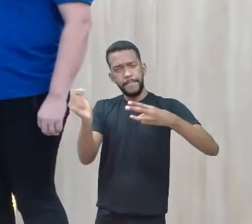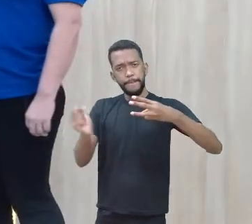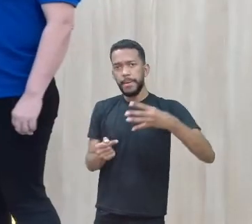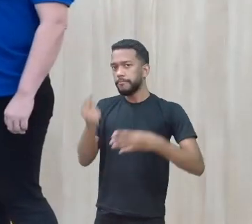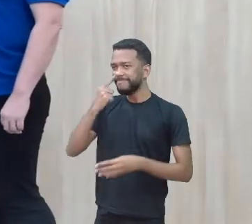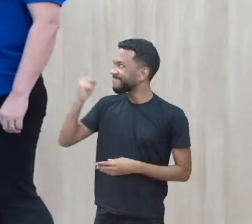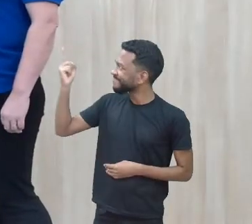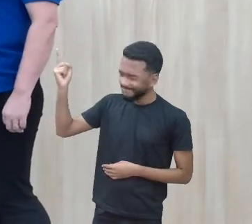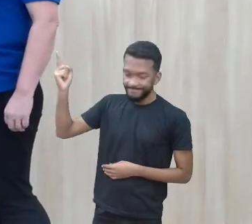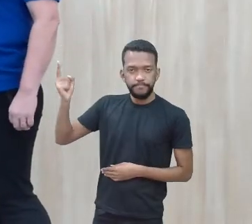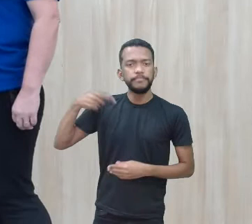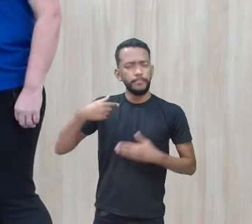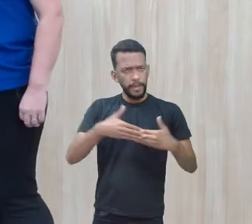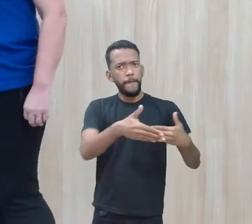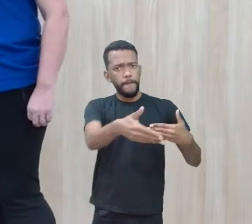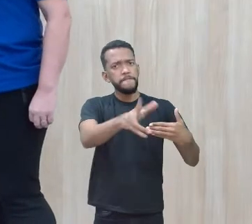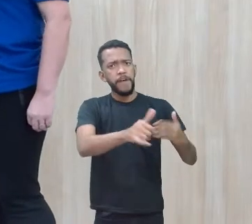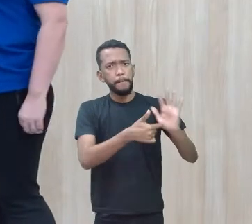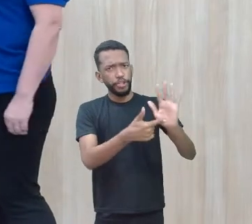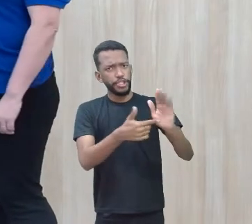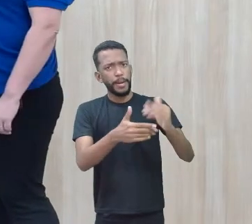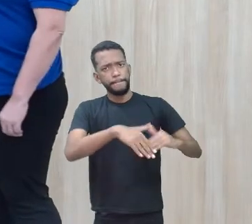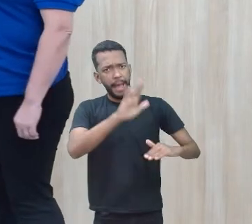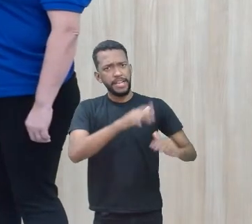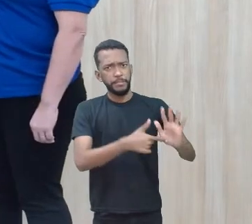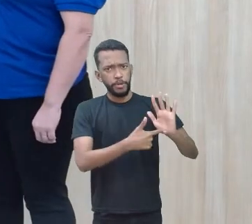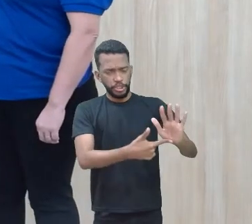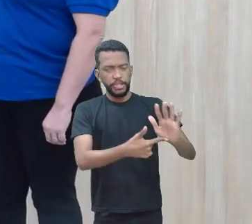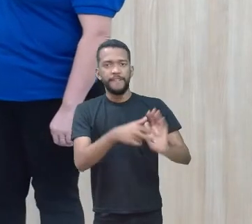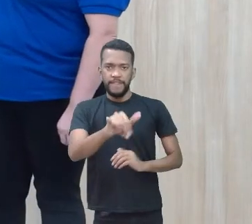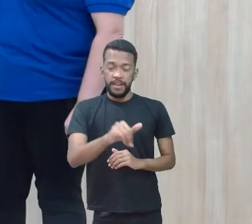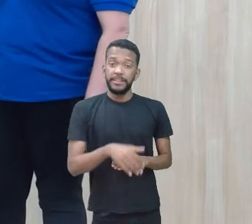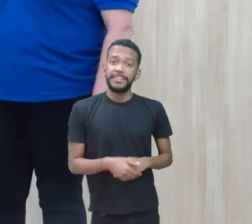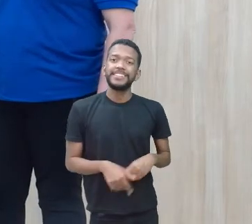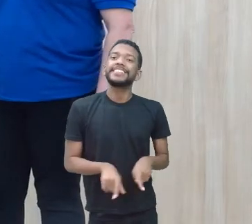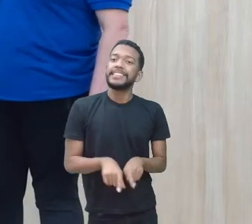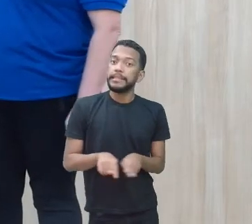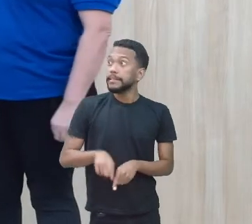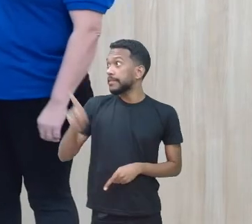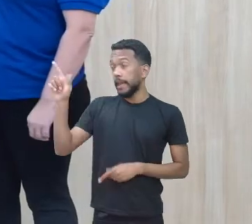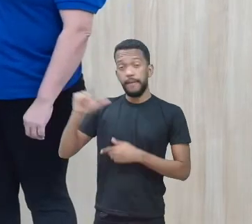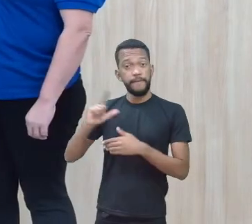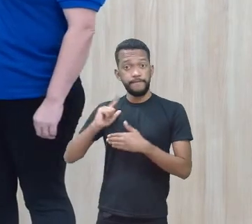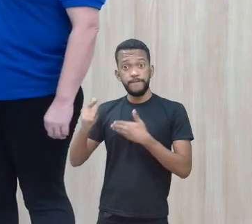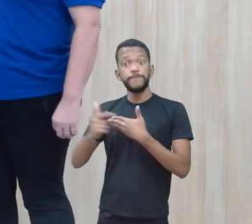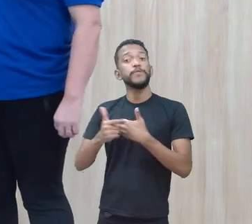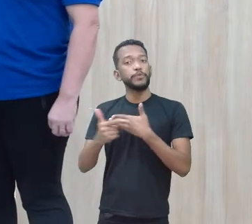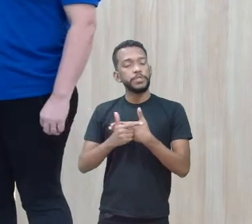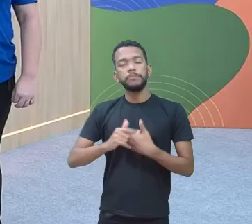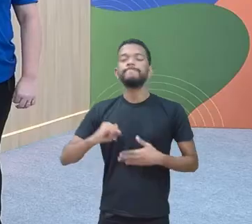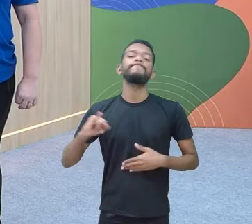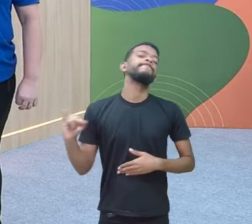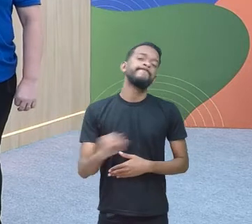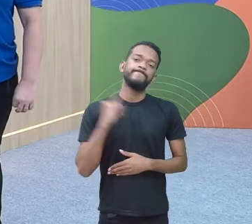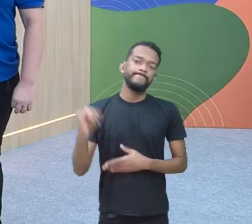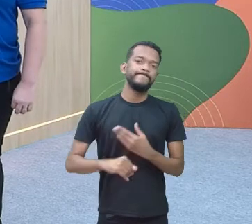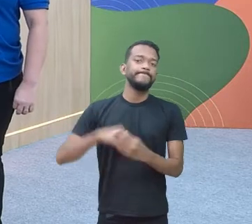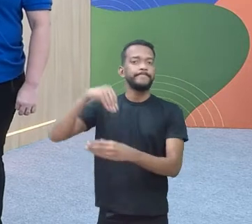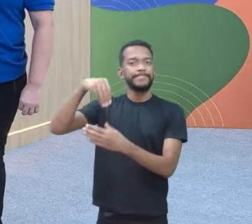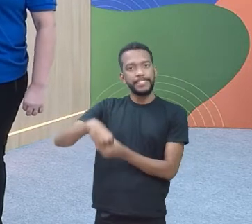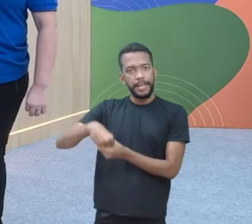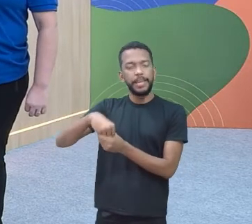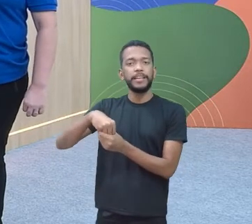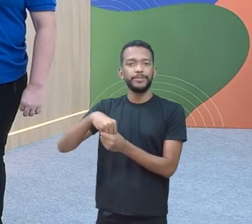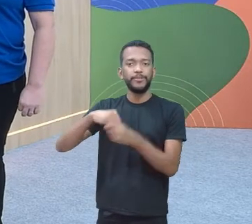que eu ainda irei apresentar para vocês, elas têm uma função muito importante dentro da